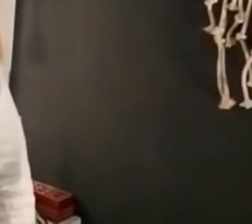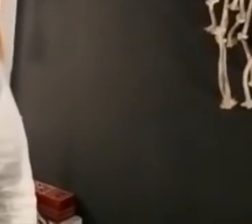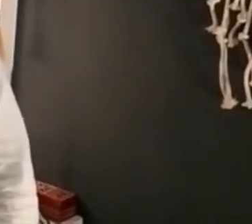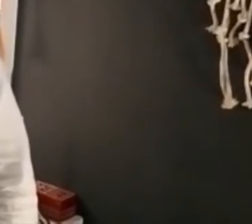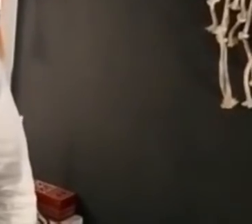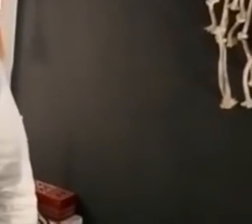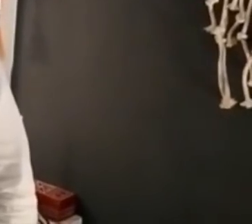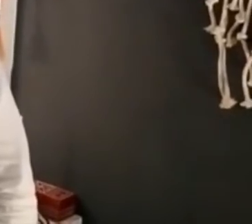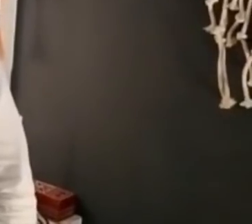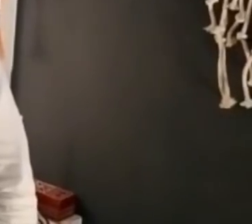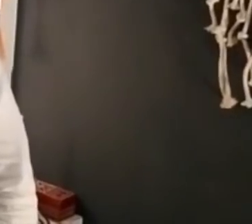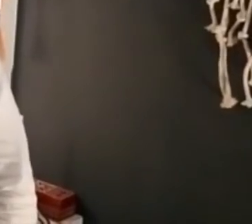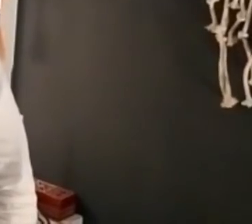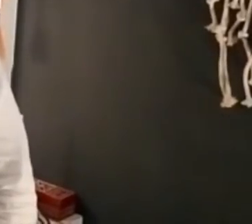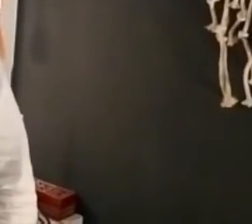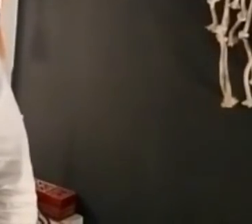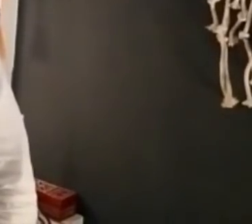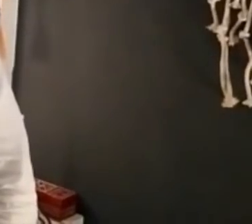Reinvenção.